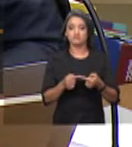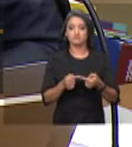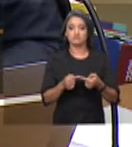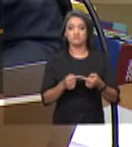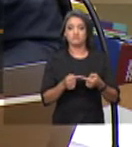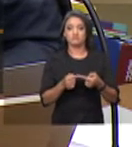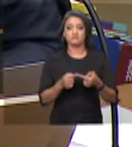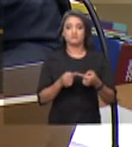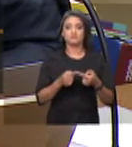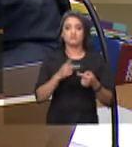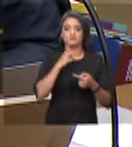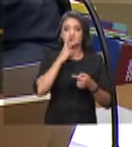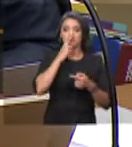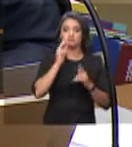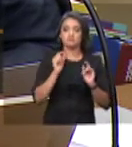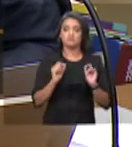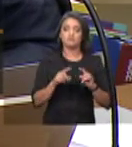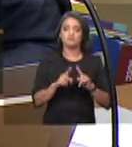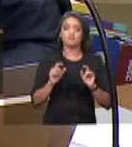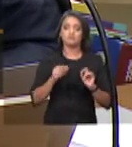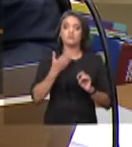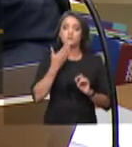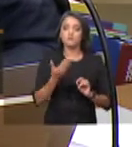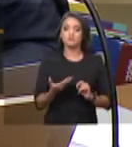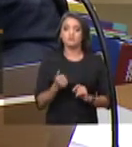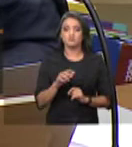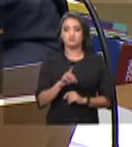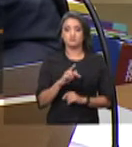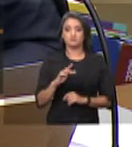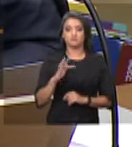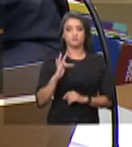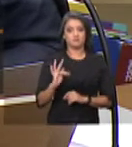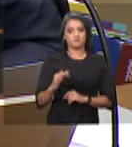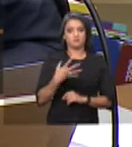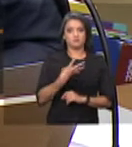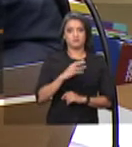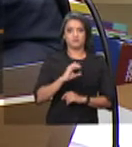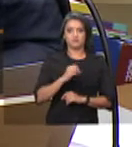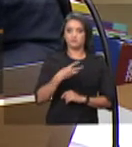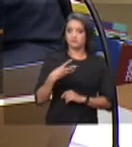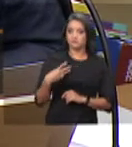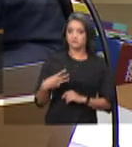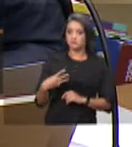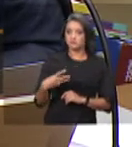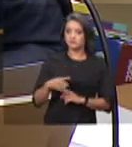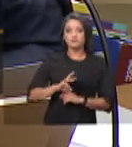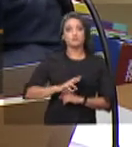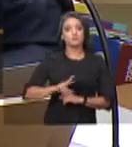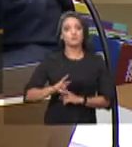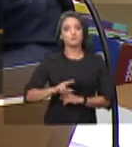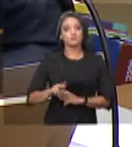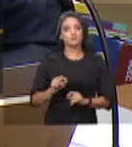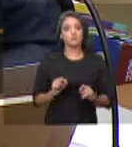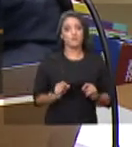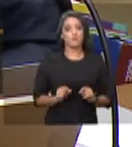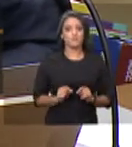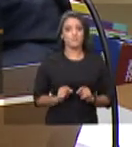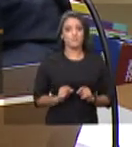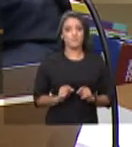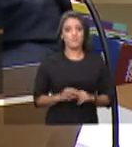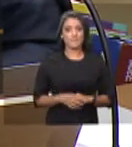por que isso o pedido da adpf 403 não diz respeito especificamente